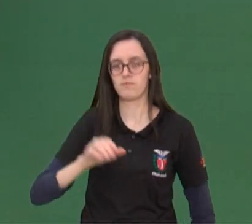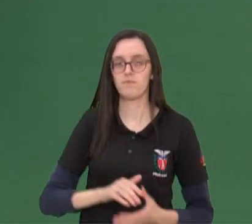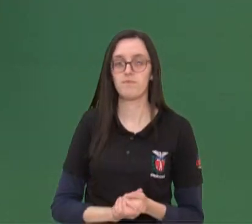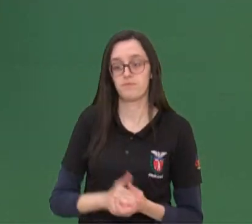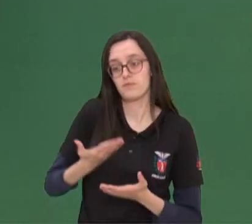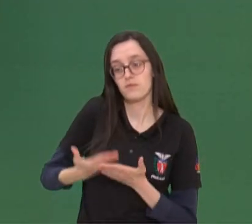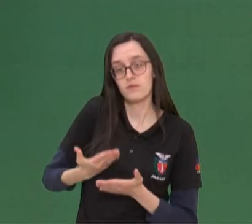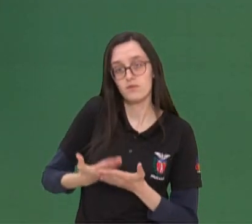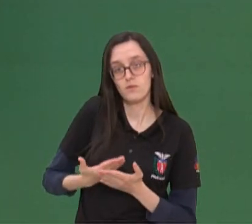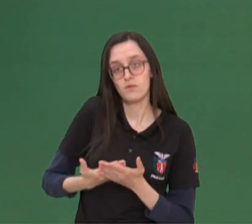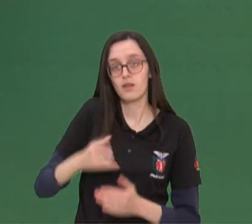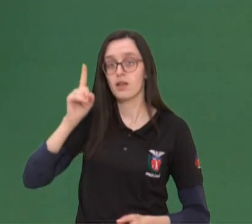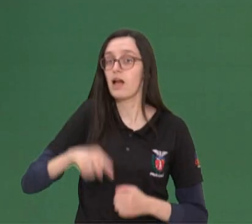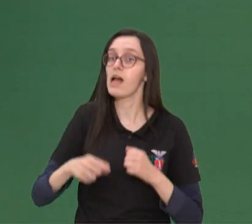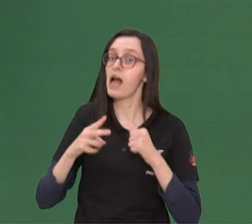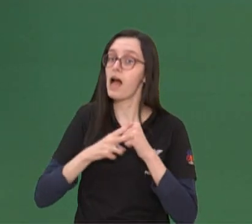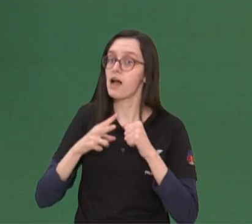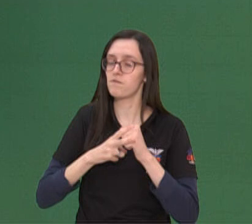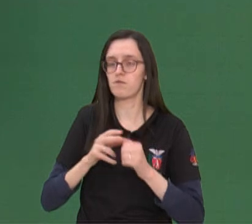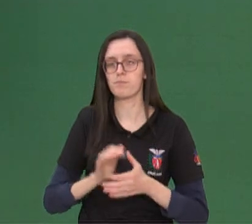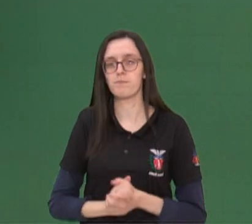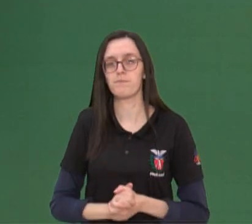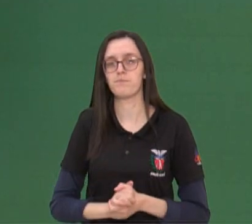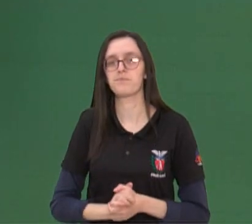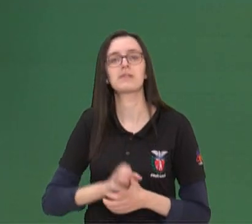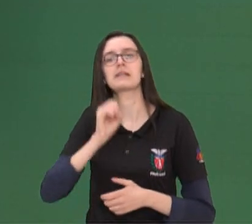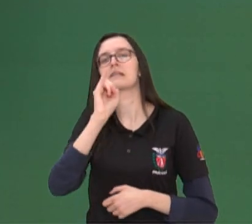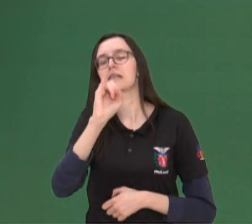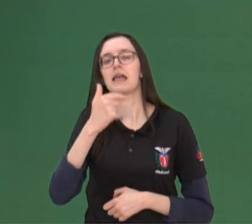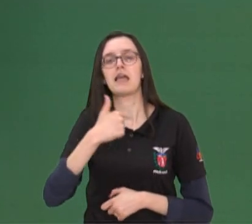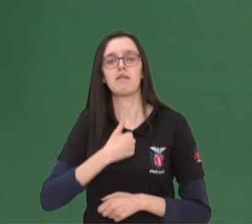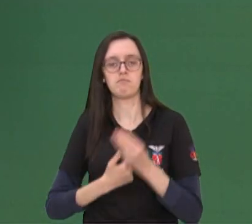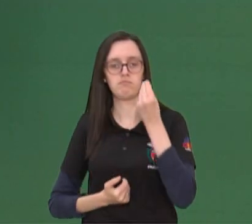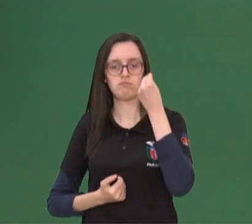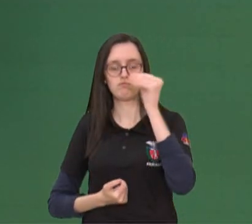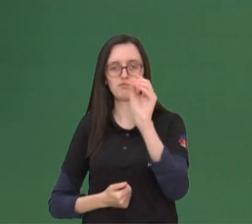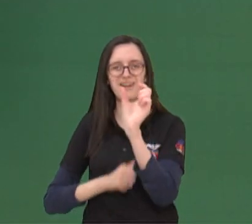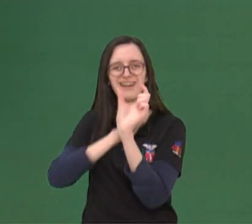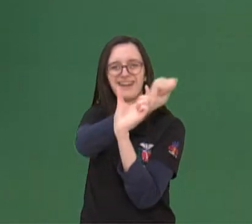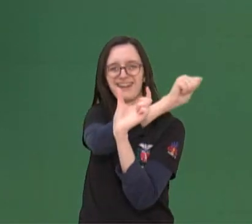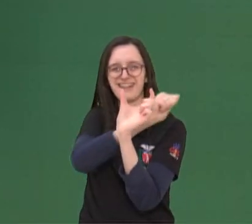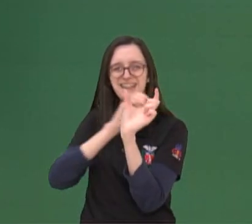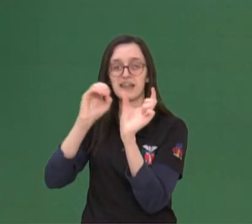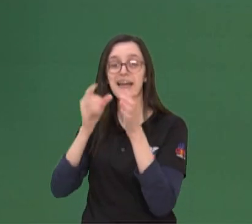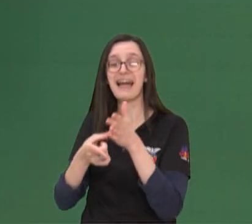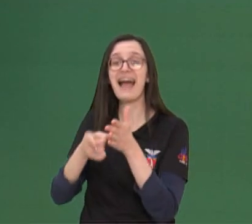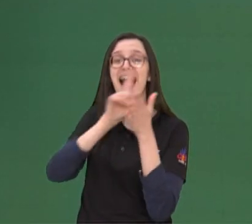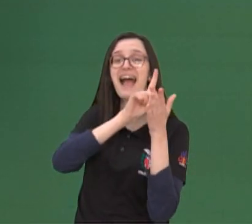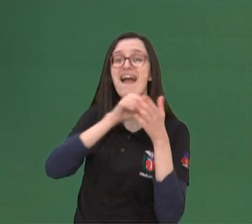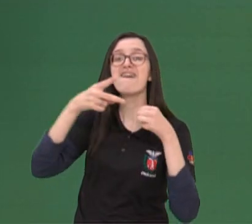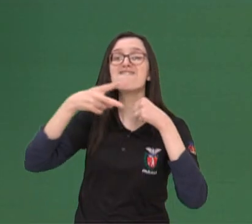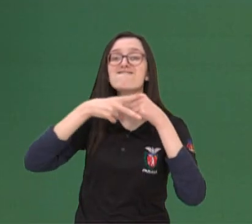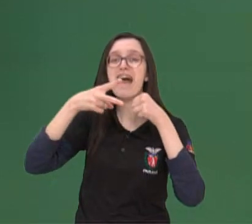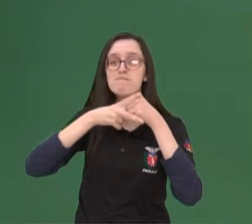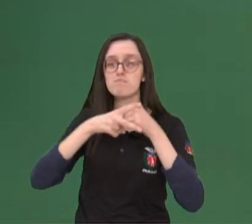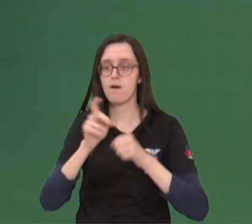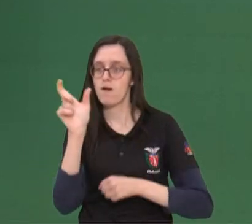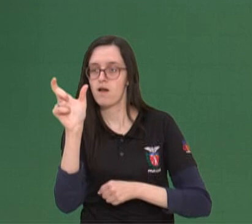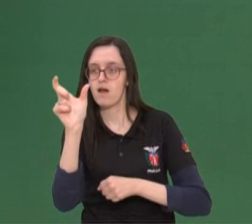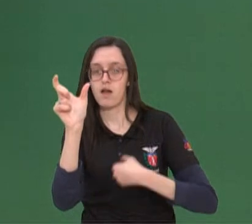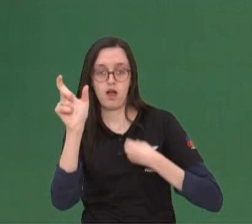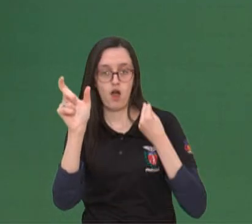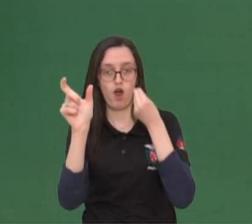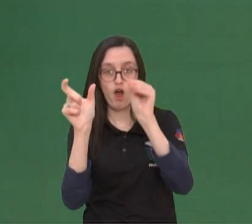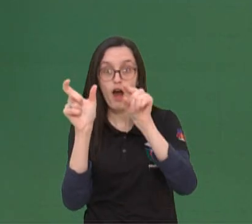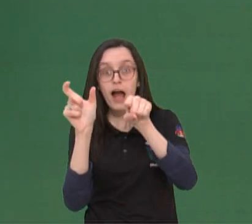Estudar é um verbo. Se eu puser um artigo antes do verbo,